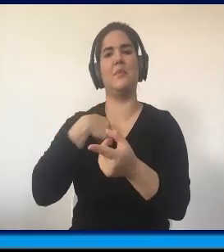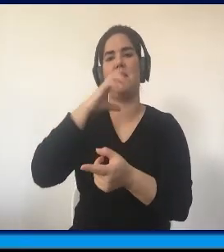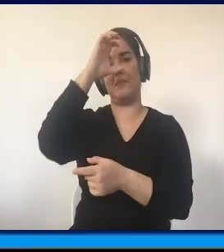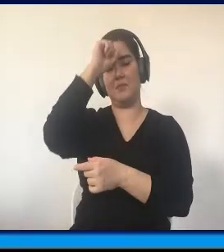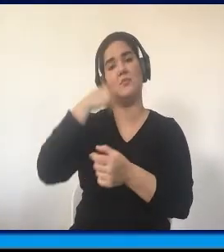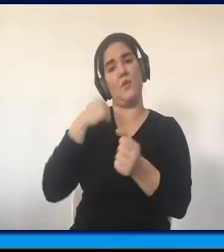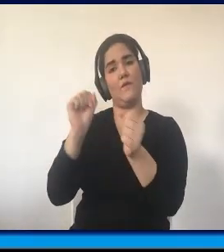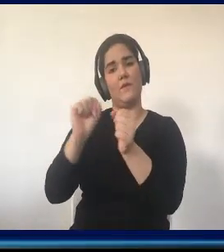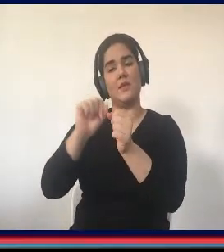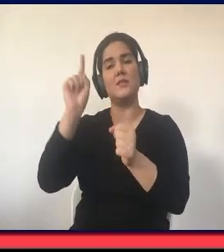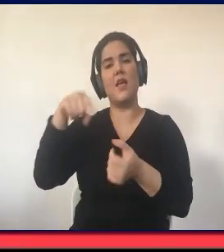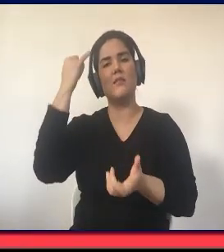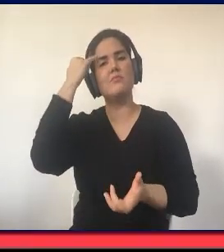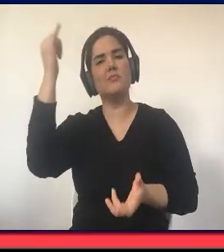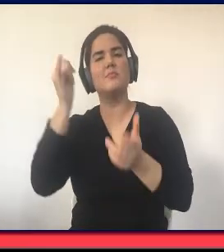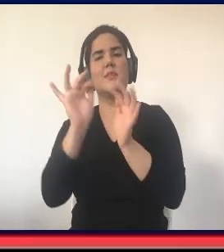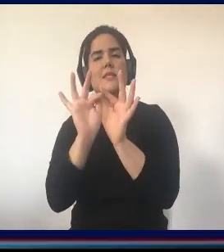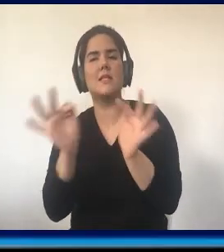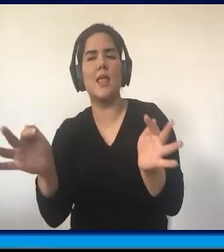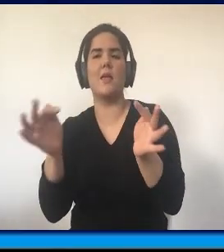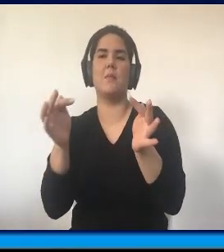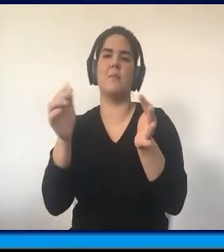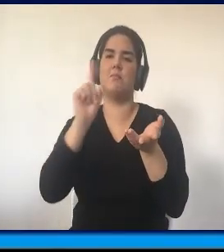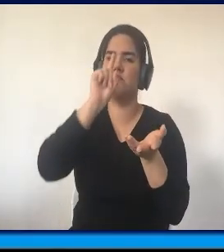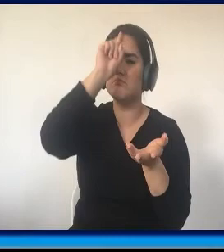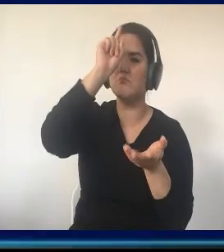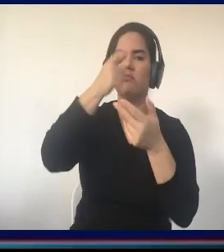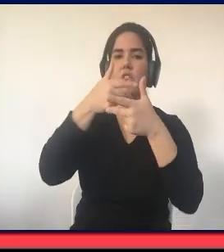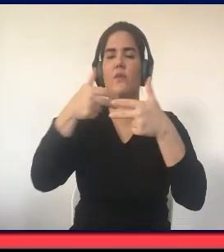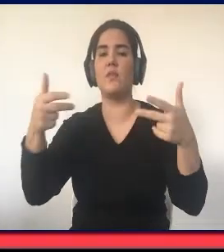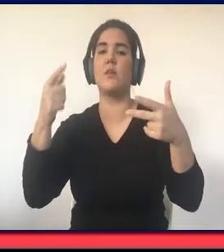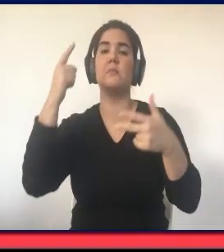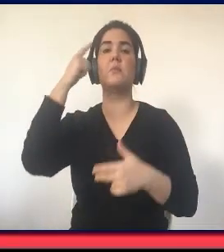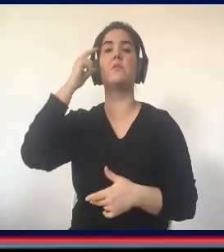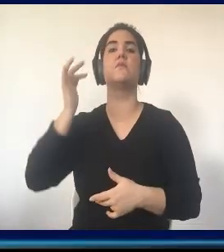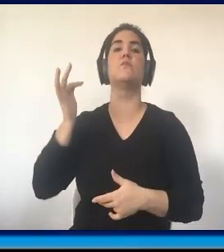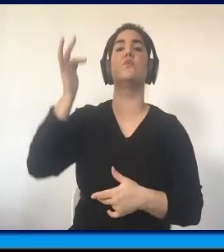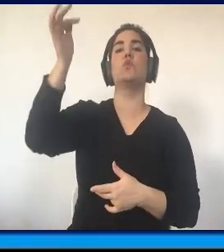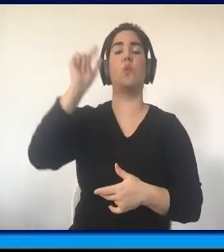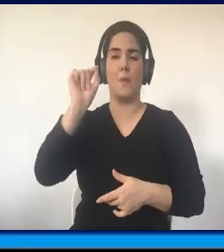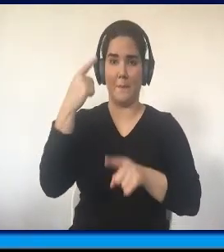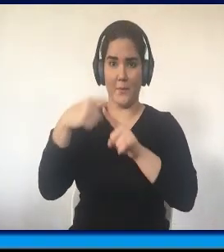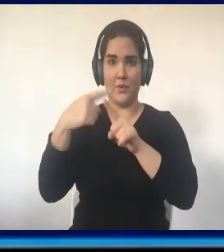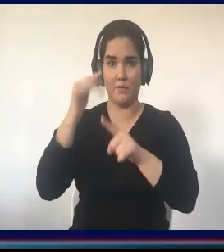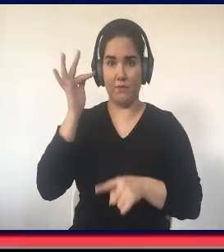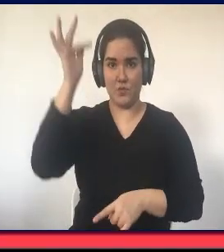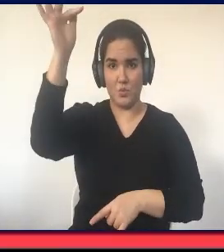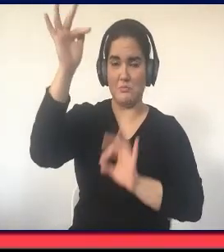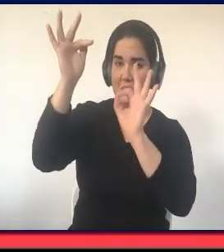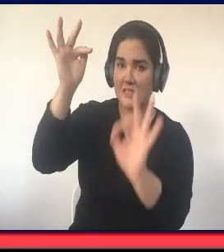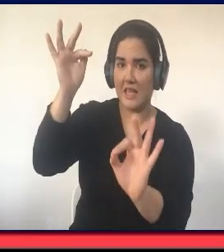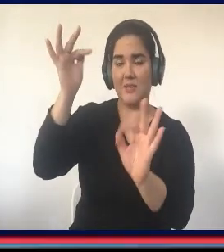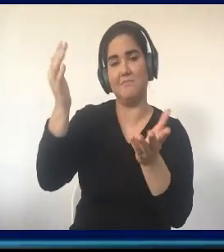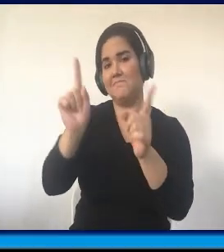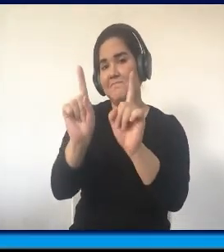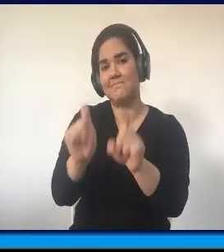simples para a gente poder pensar na ideia de futuro, porque o futuro, ele é incerto, a gente não sabe, né? O amanhã a Deus pertence, não